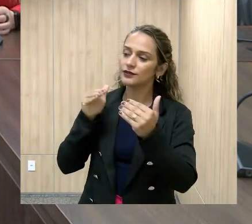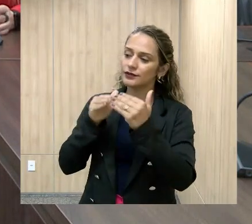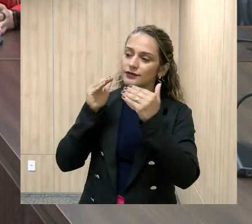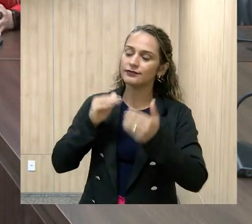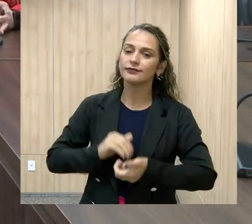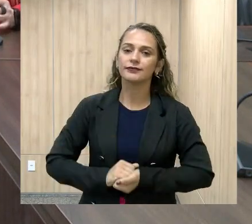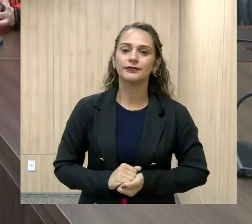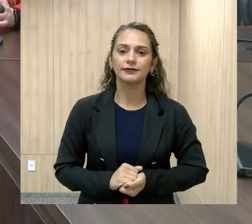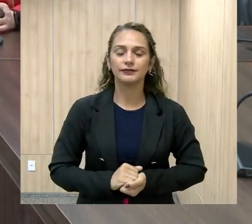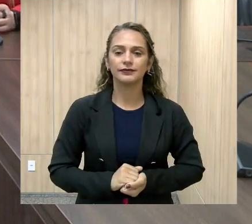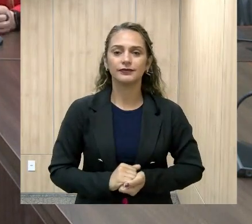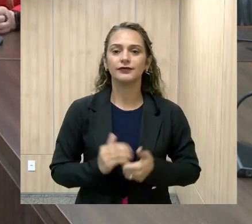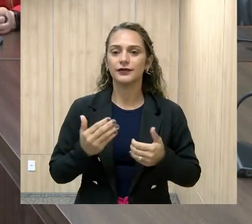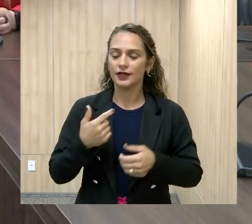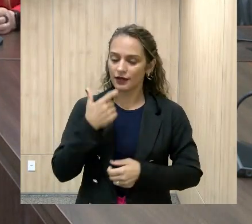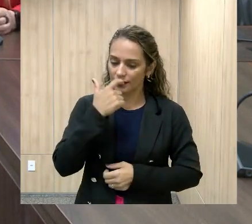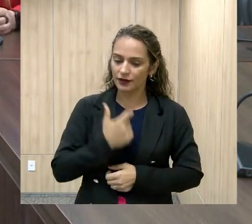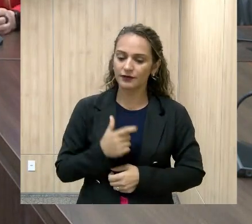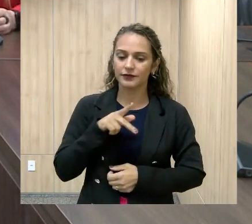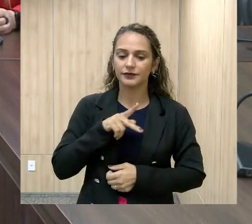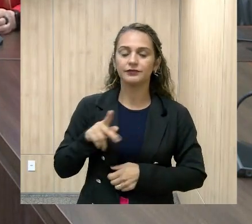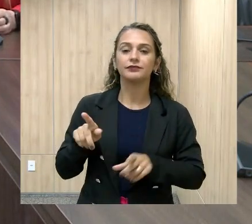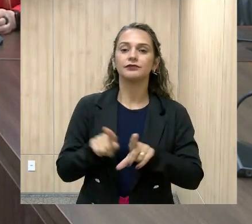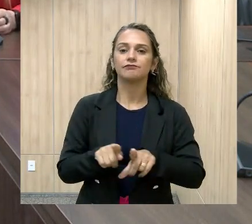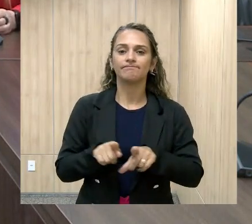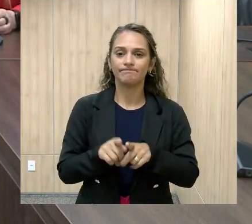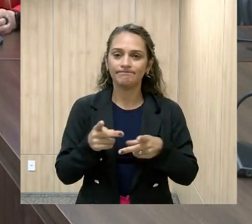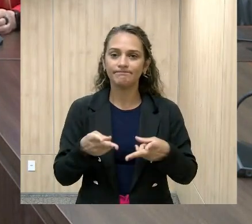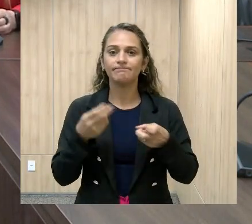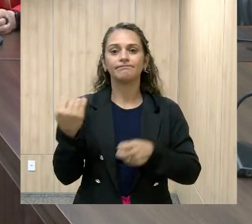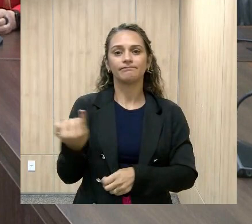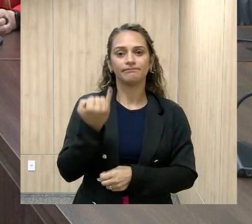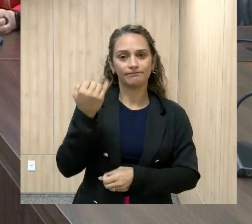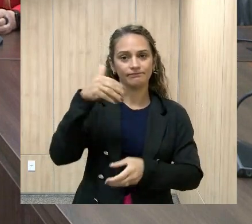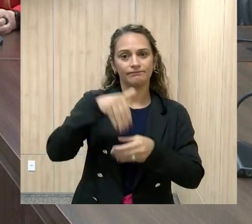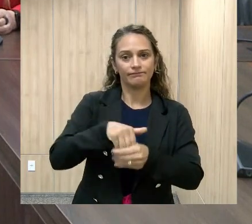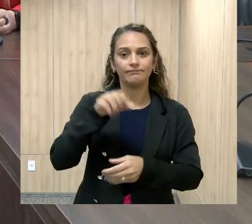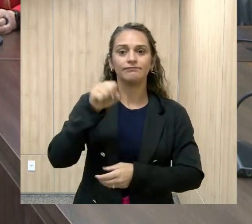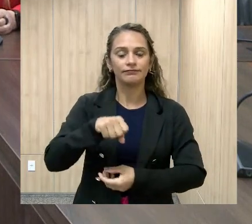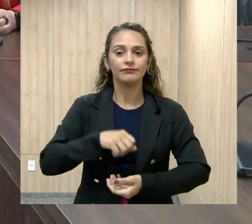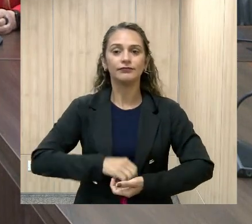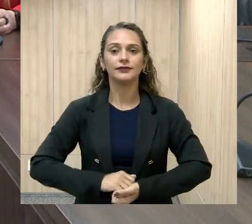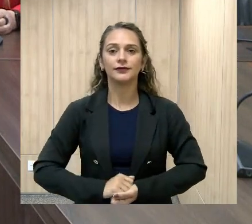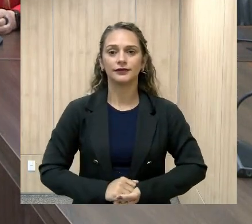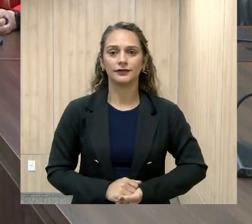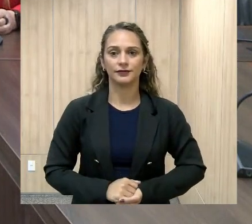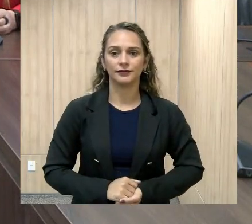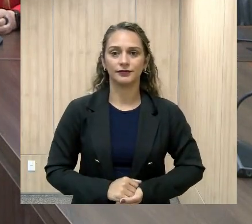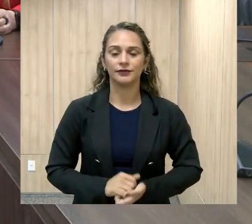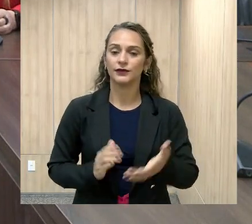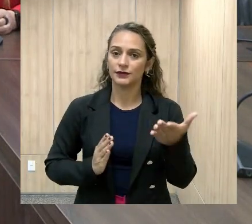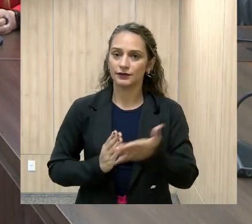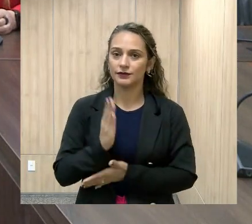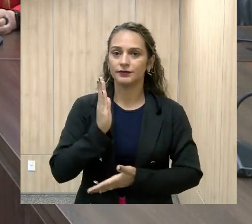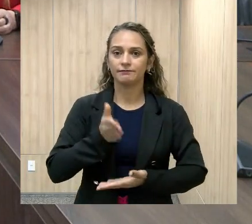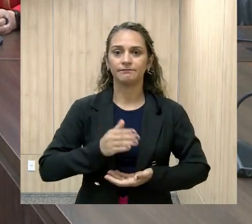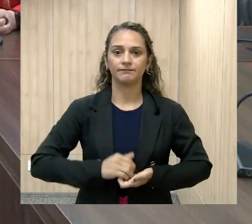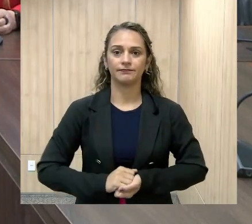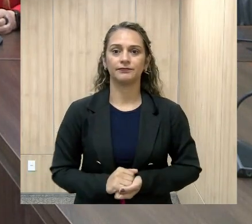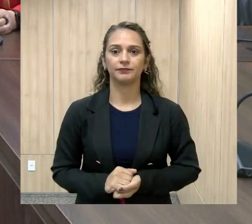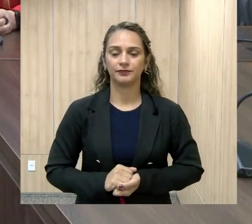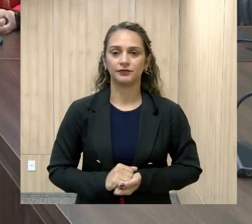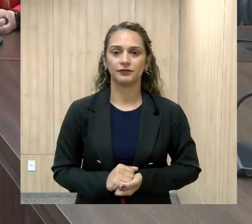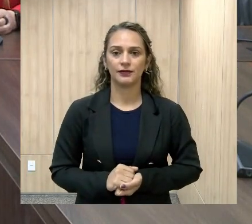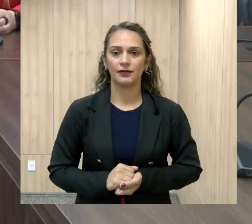vote sim eu como presidente também voto sim ser da importância da matéria dou por